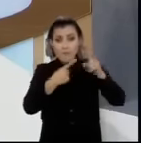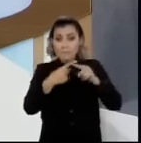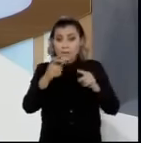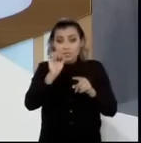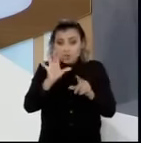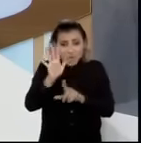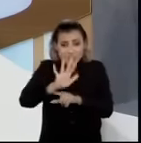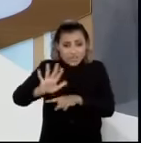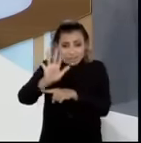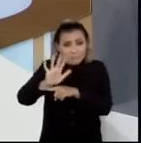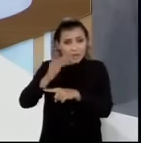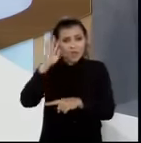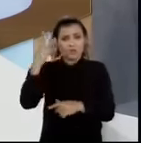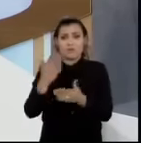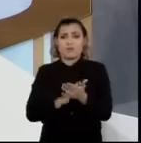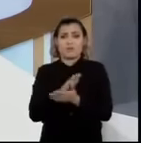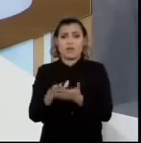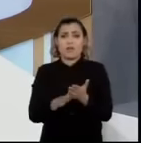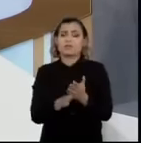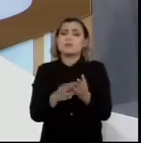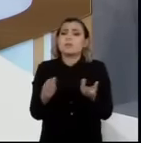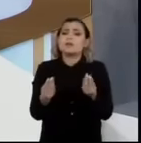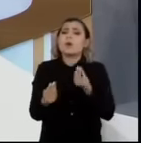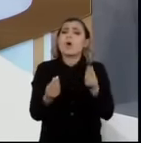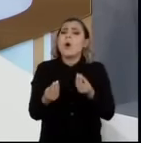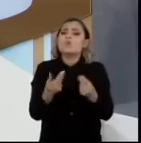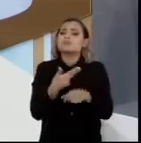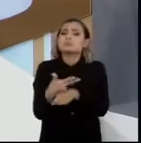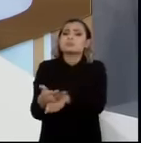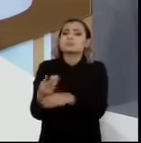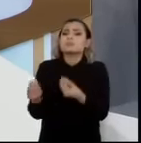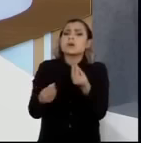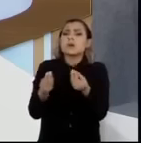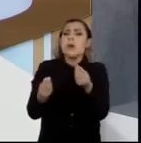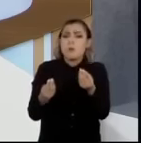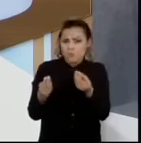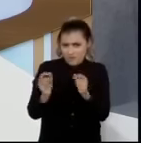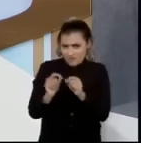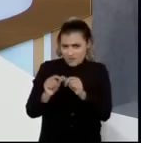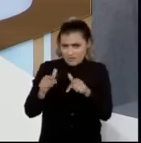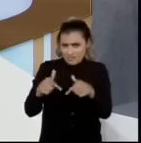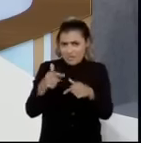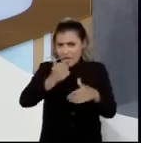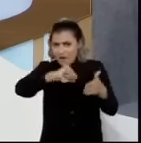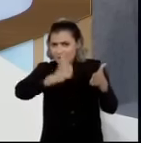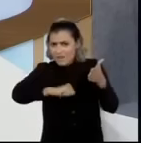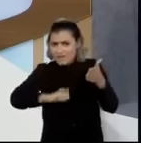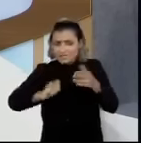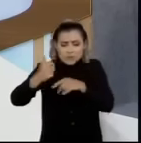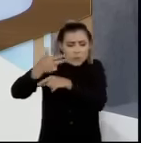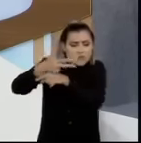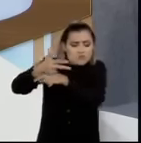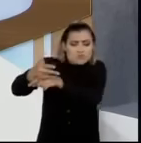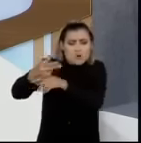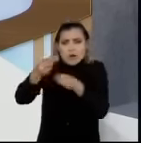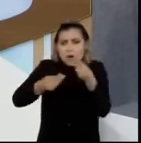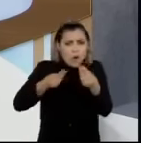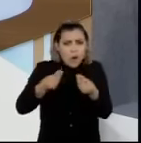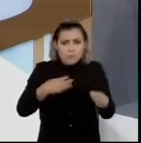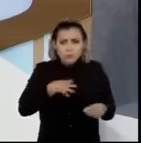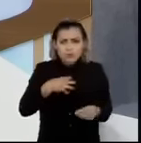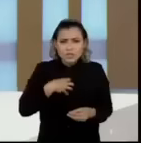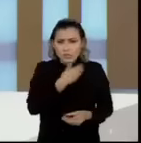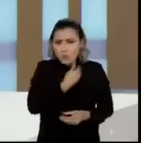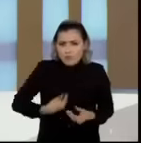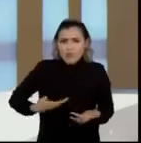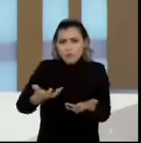resolver nada. Quem seria esse sistema de monitoramento que faria essa avaliação que vocês estão... que o governo